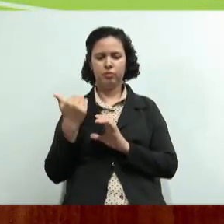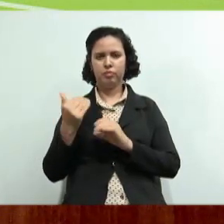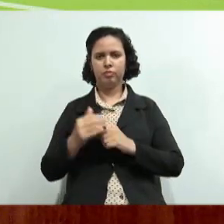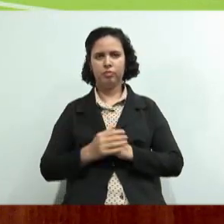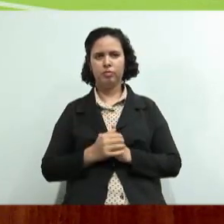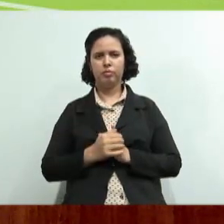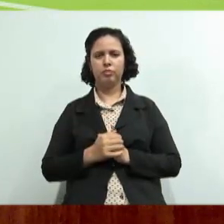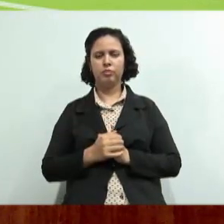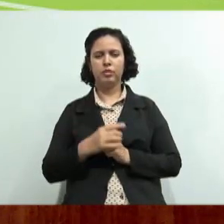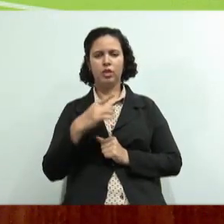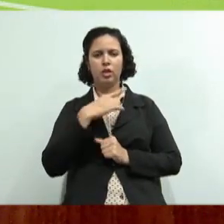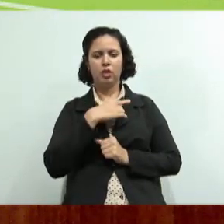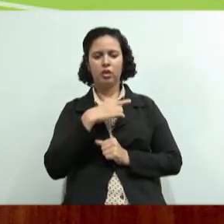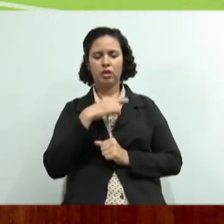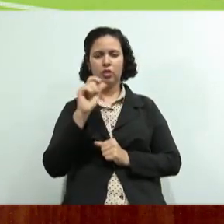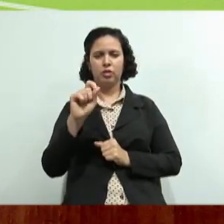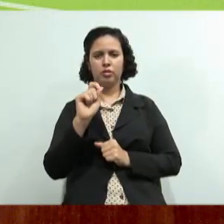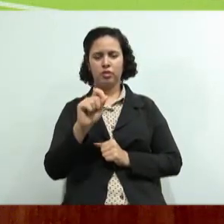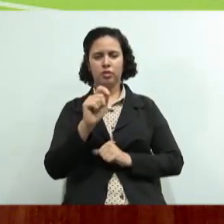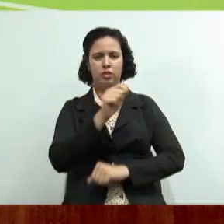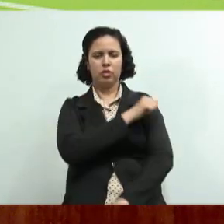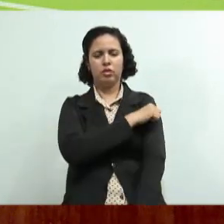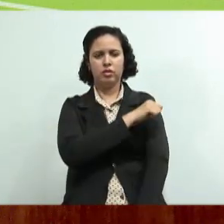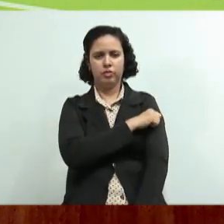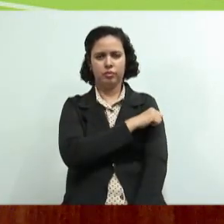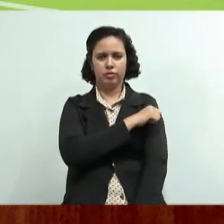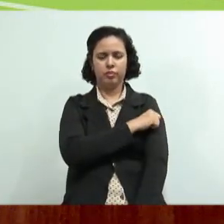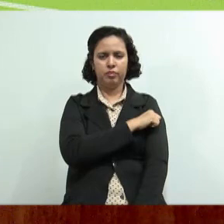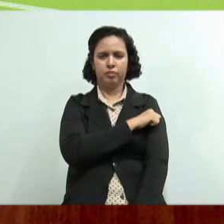o Claudir, ambos da Escola Campos Sales.